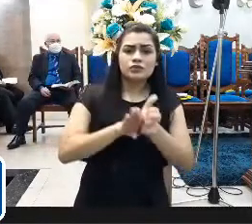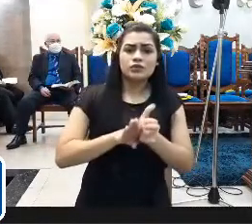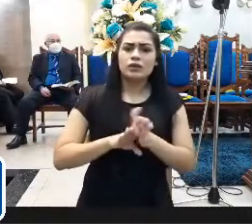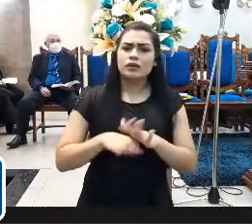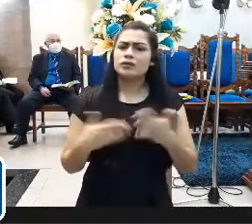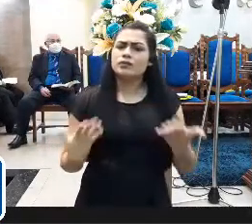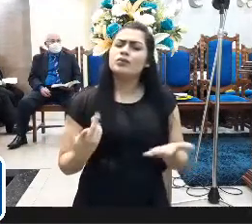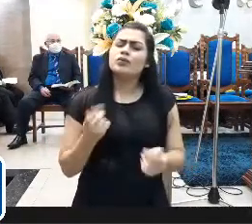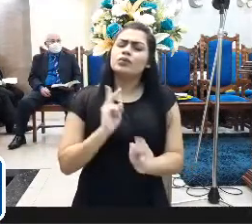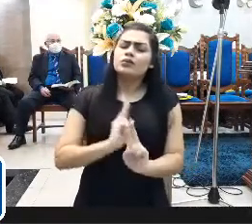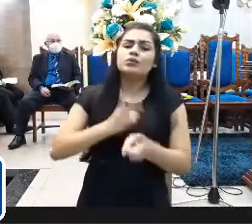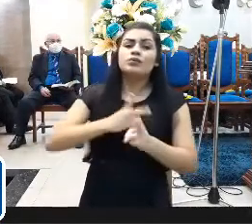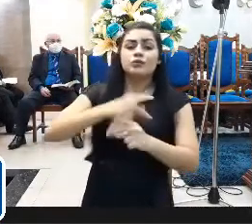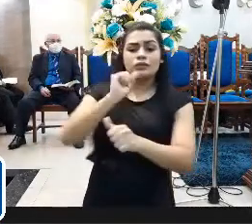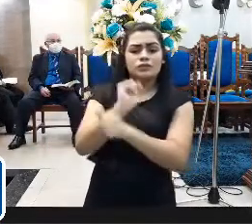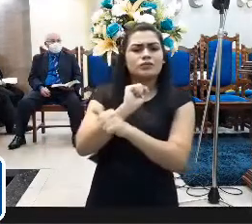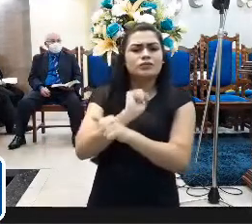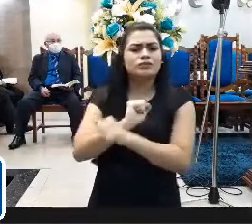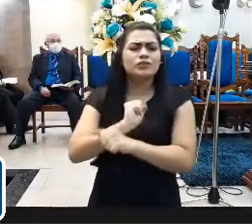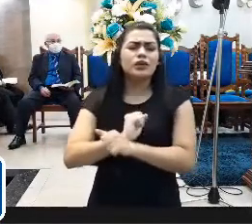inteiramente na graça.